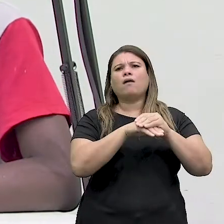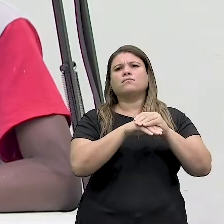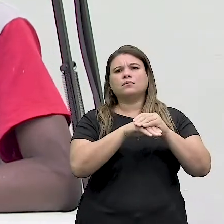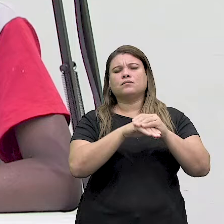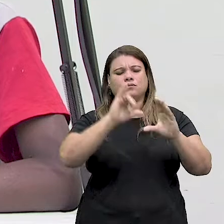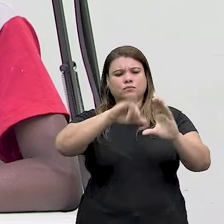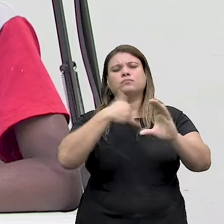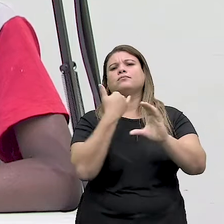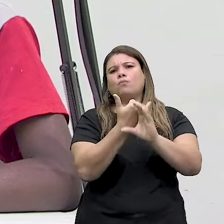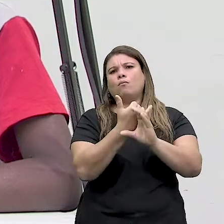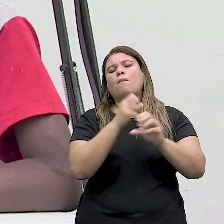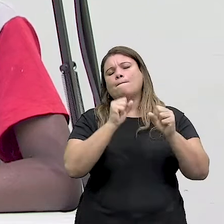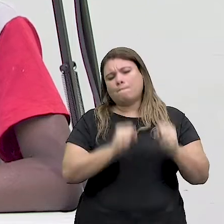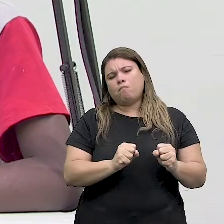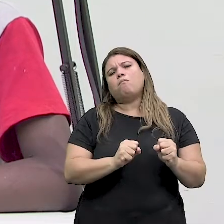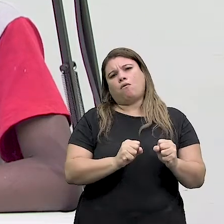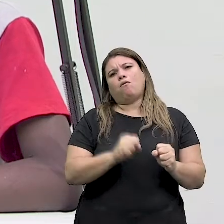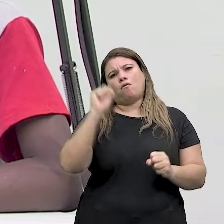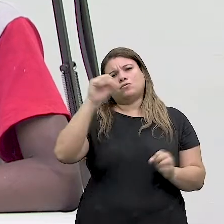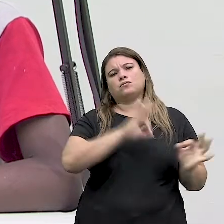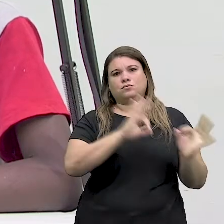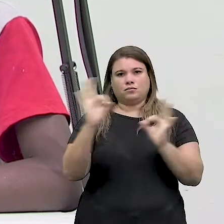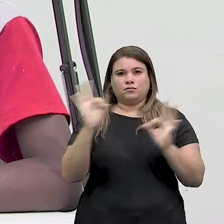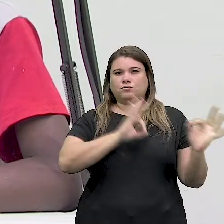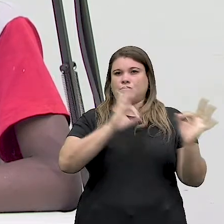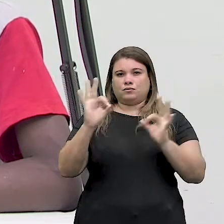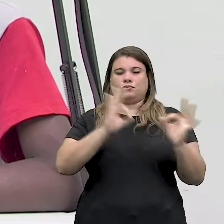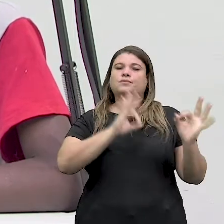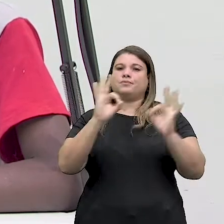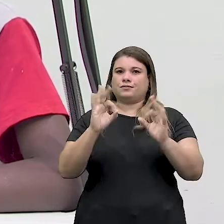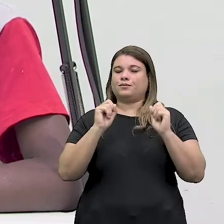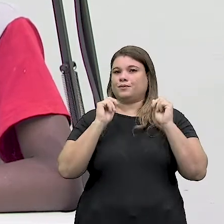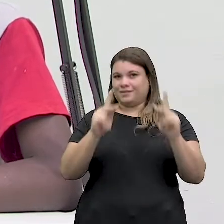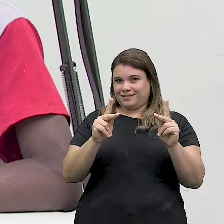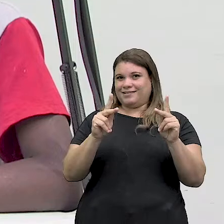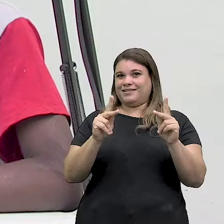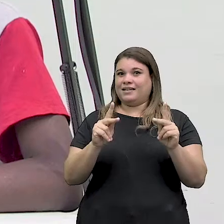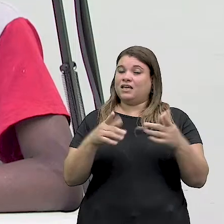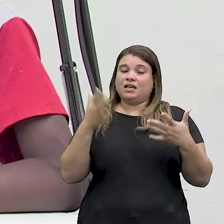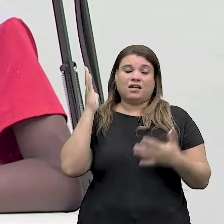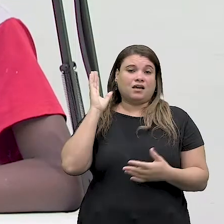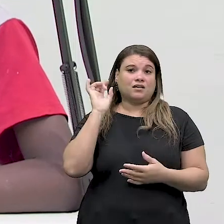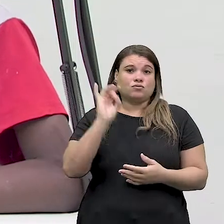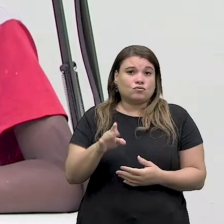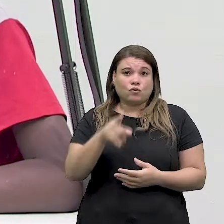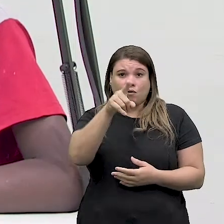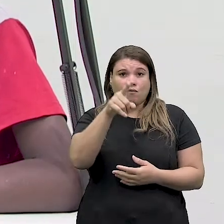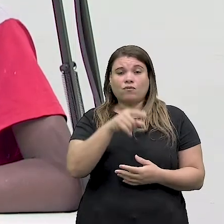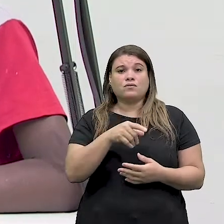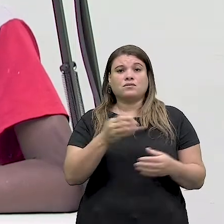SMEDGV. Então, quem não está inscrito no nosso canal, se inscreva já. E também quem não